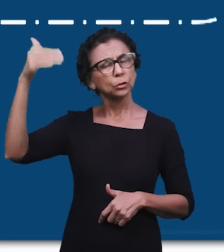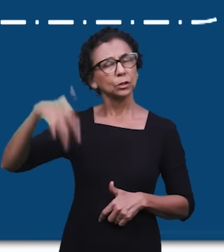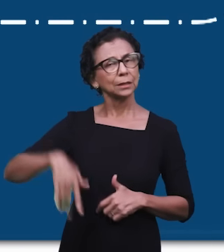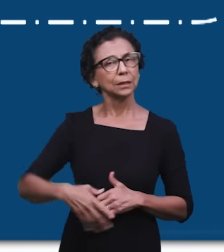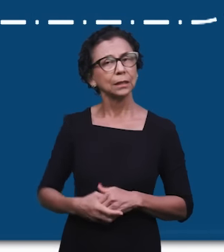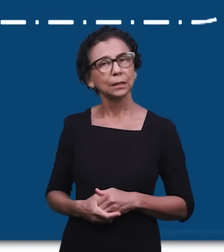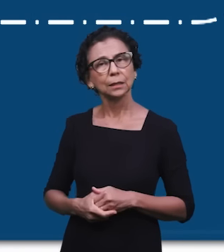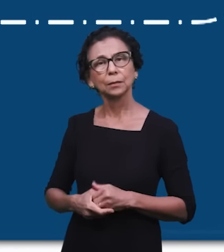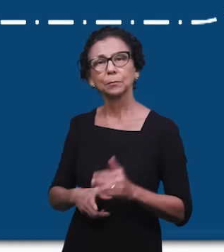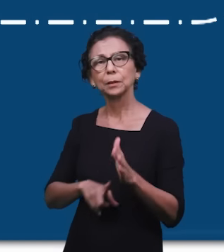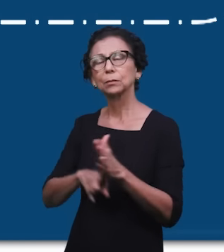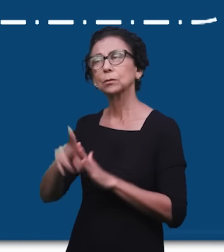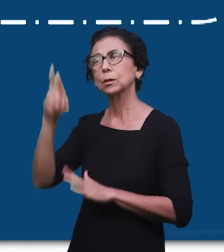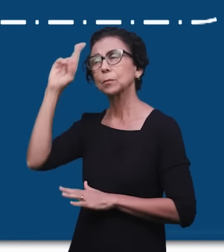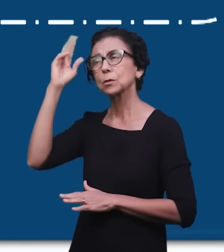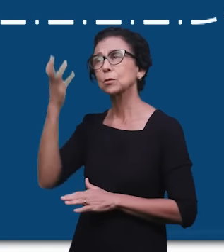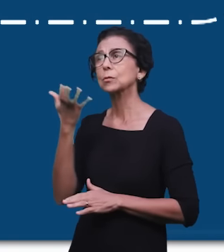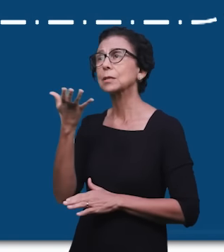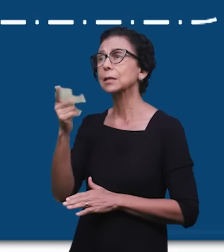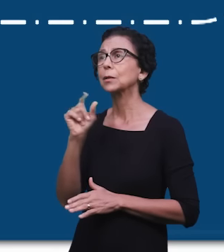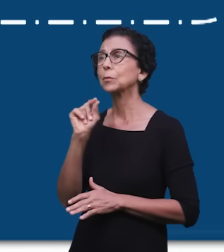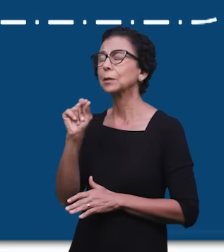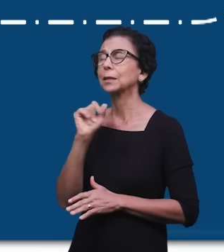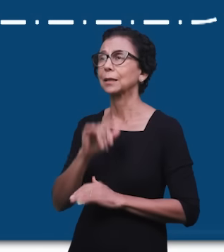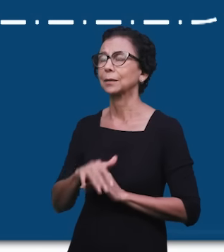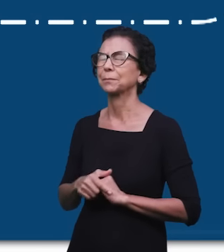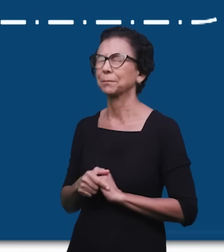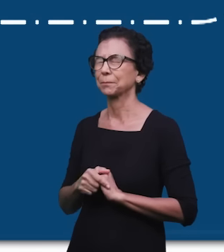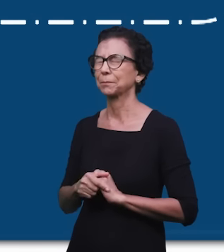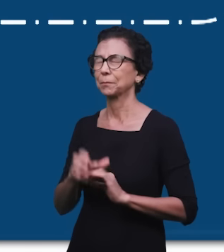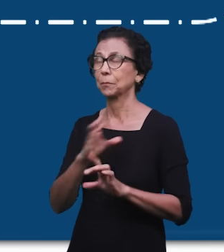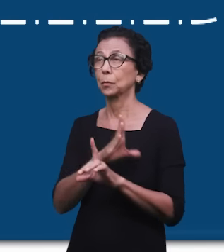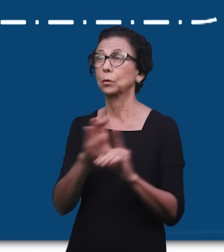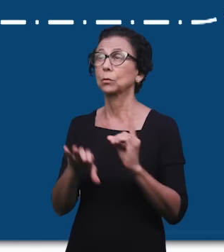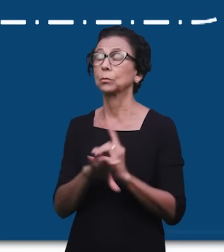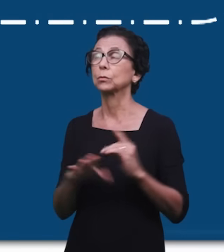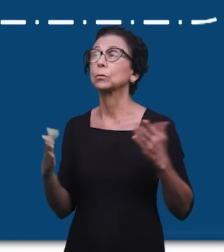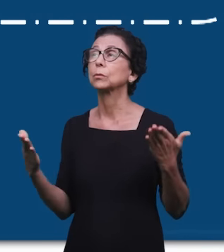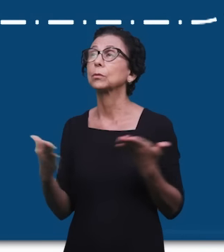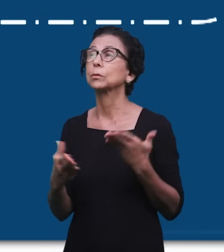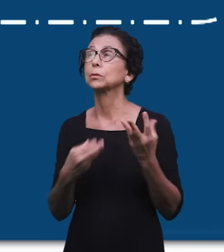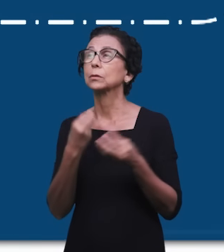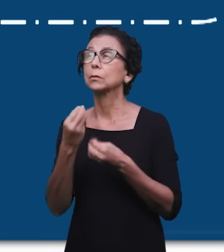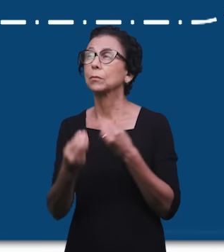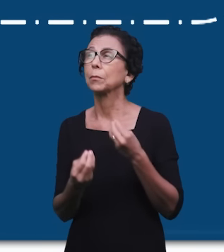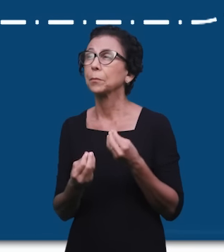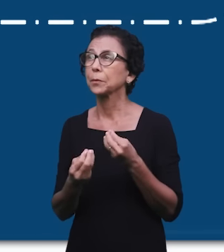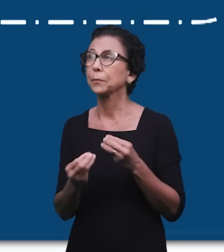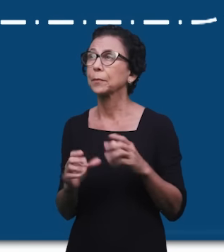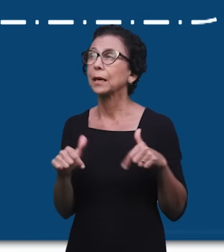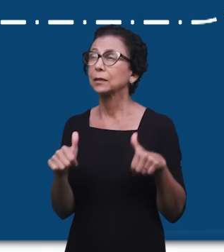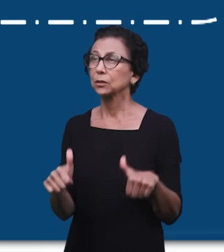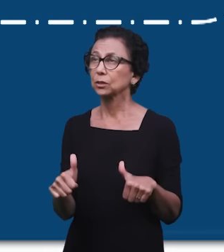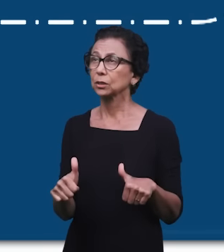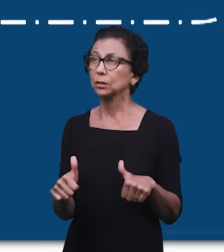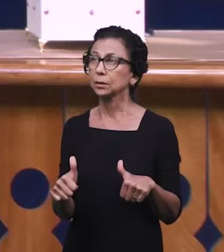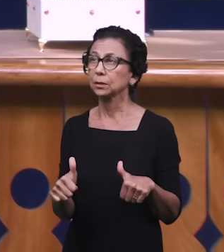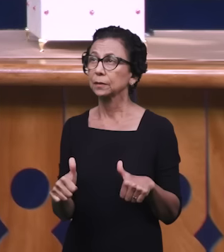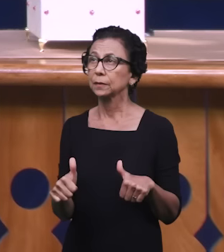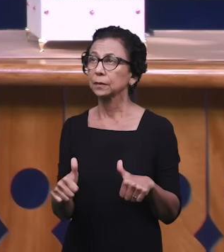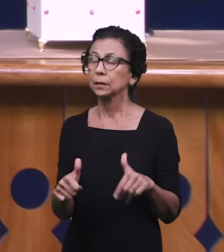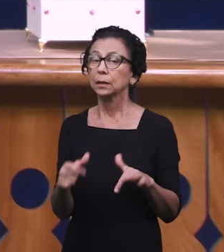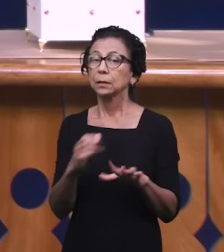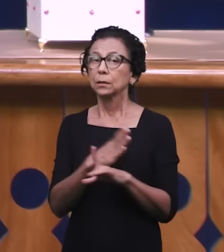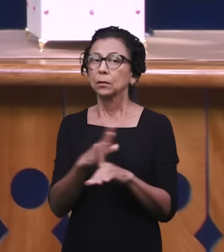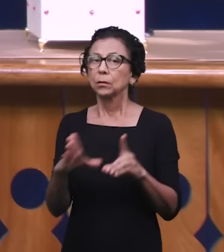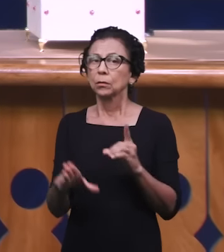que Tu queres para o culto, a busca da revelação. É um culto que depende da